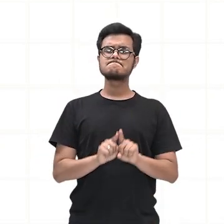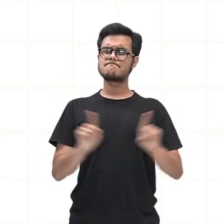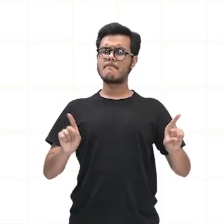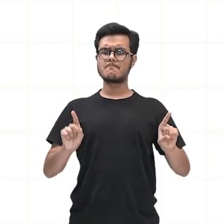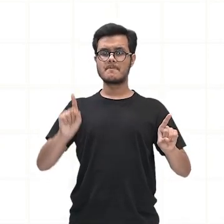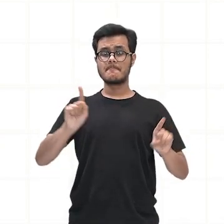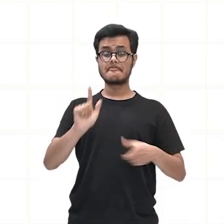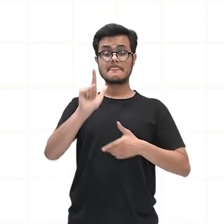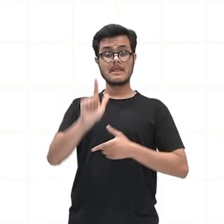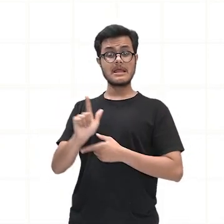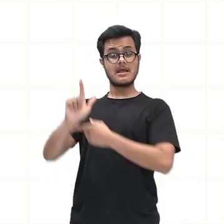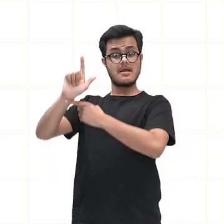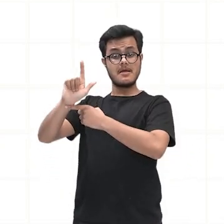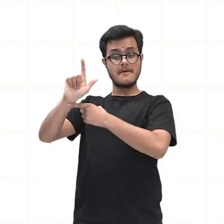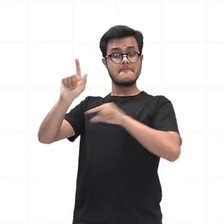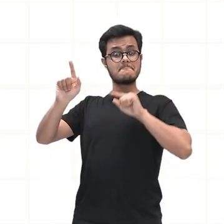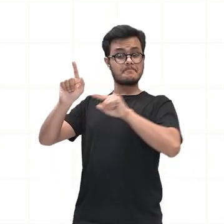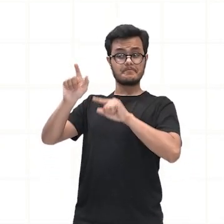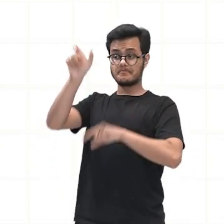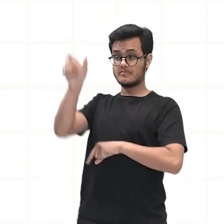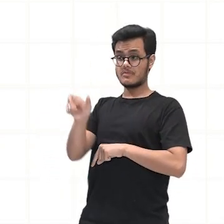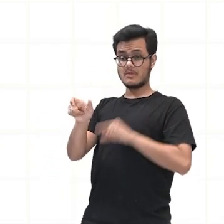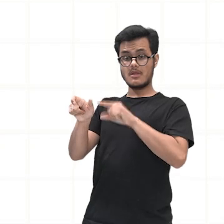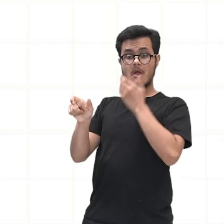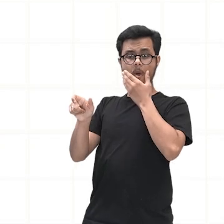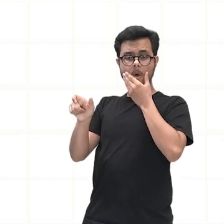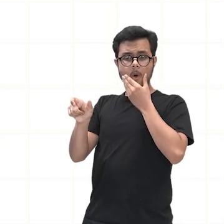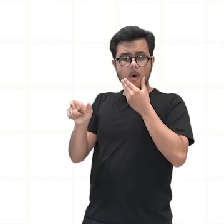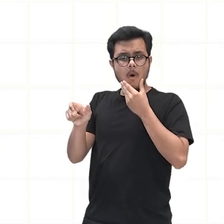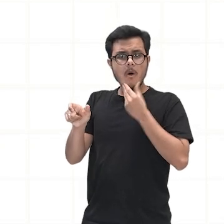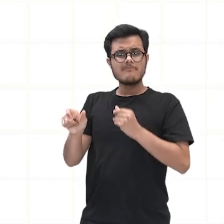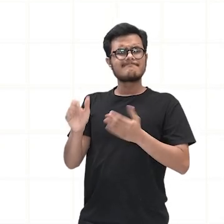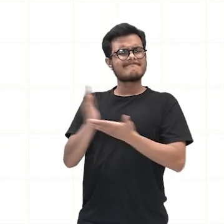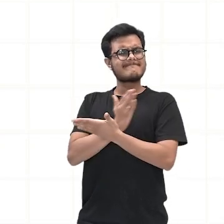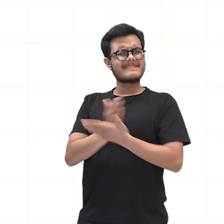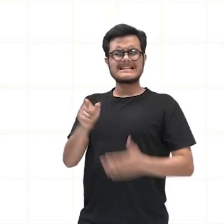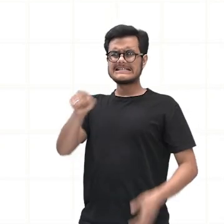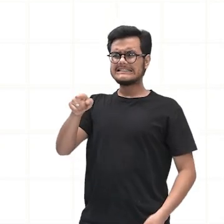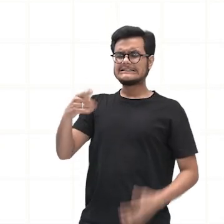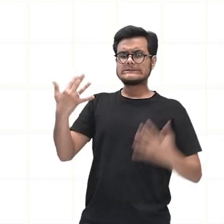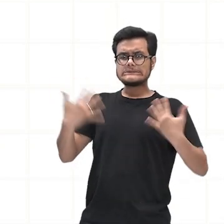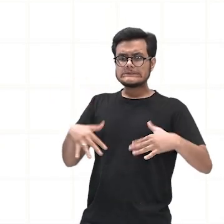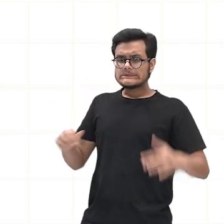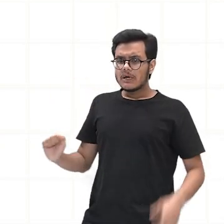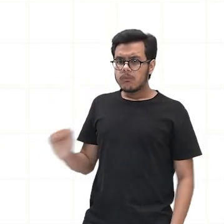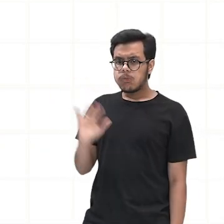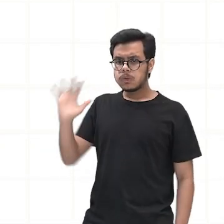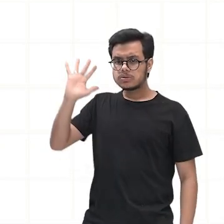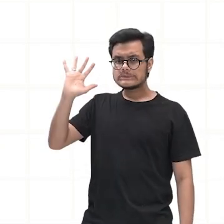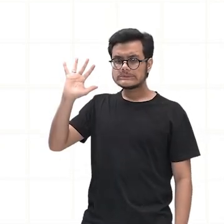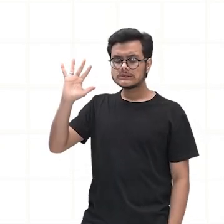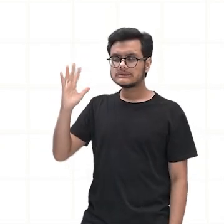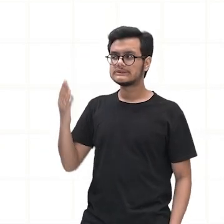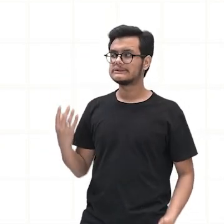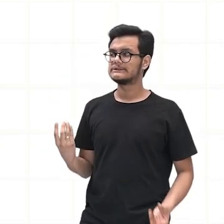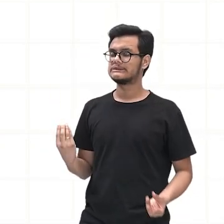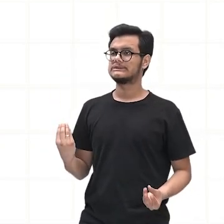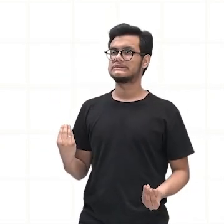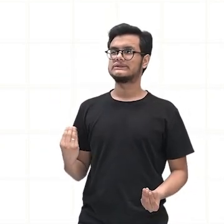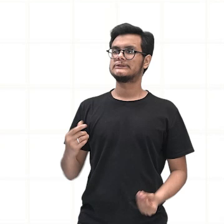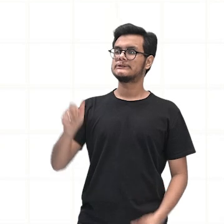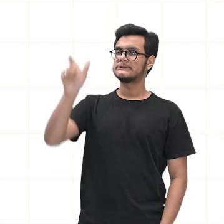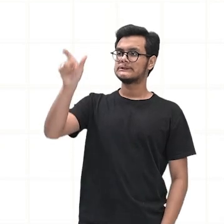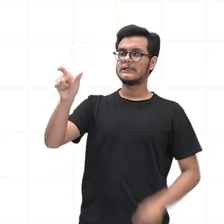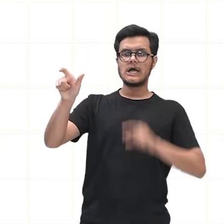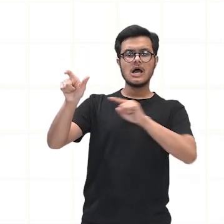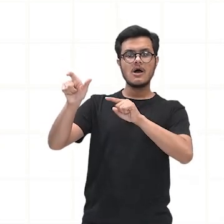lideradas por Justiniano, resultaram em custos elevados. E aí, para financiar essas empreitadas, Justiniano